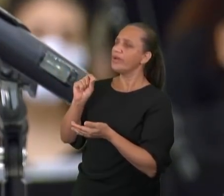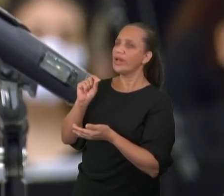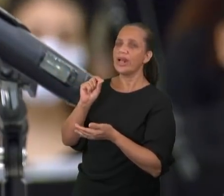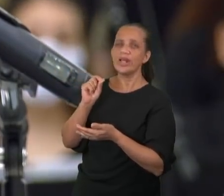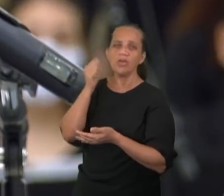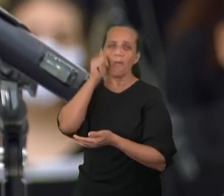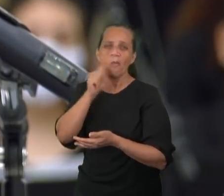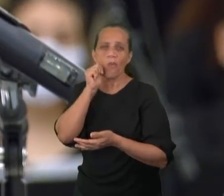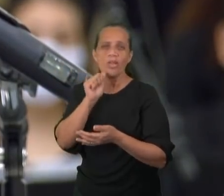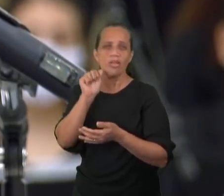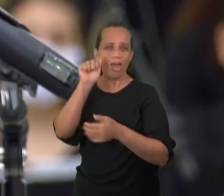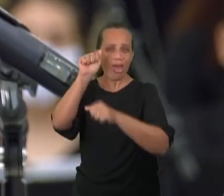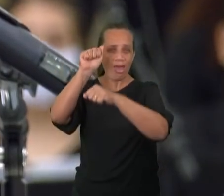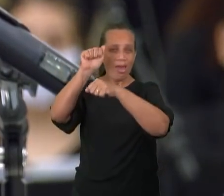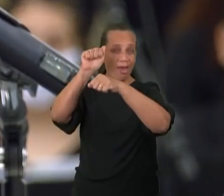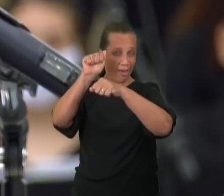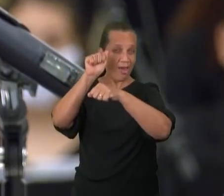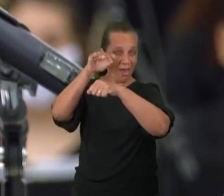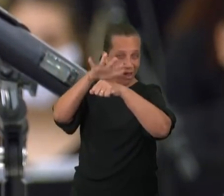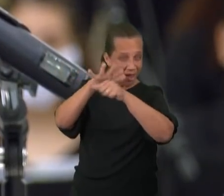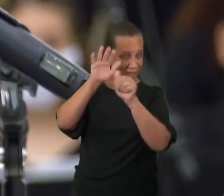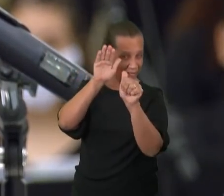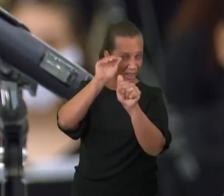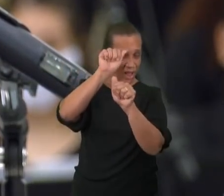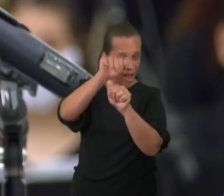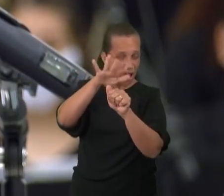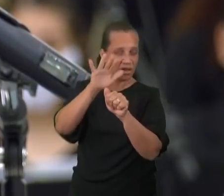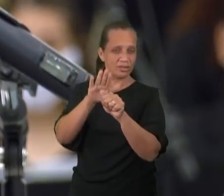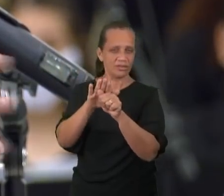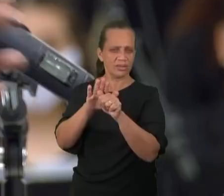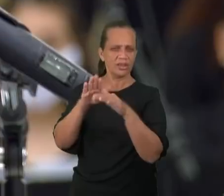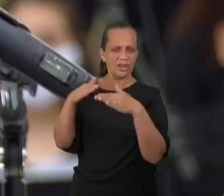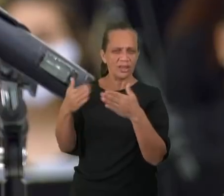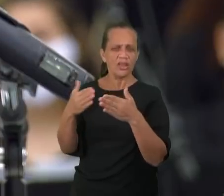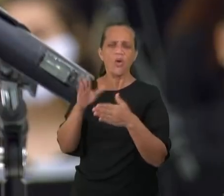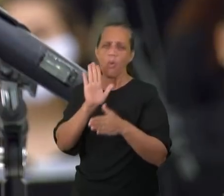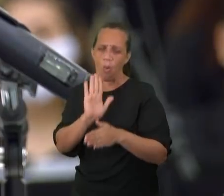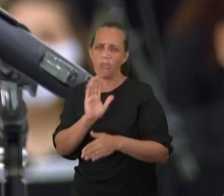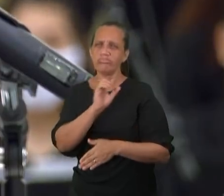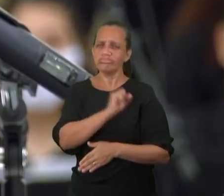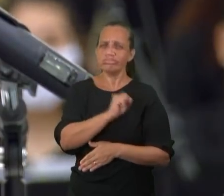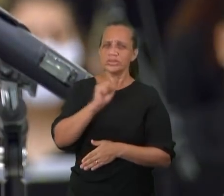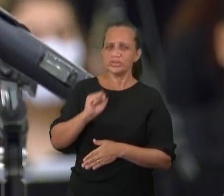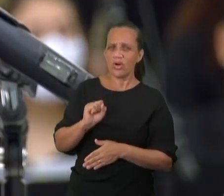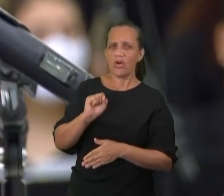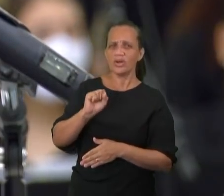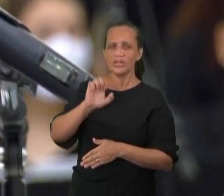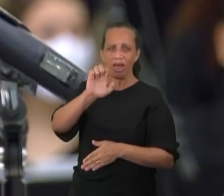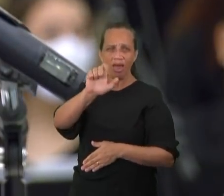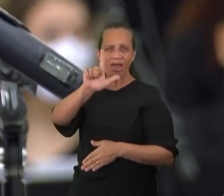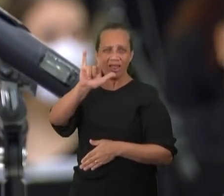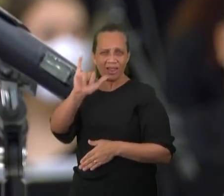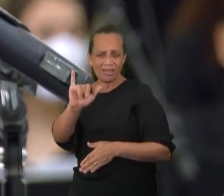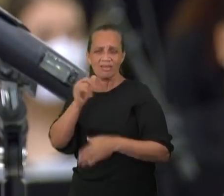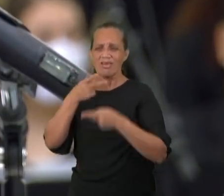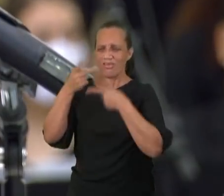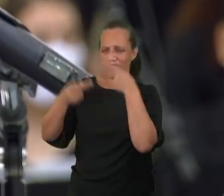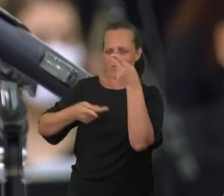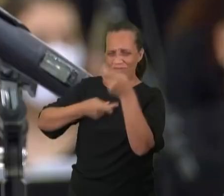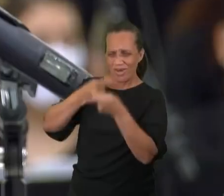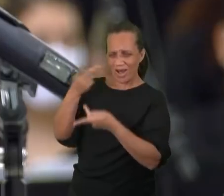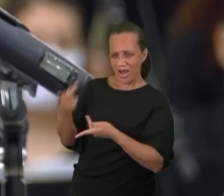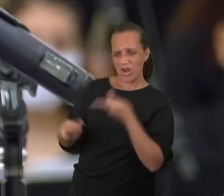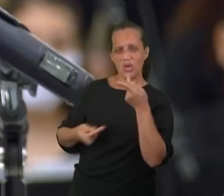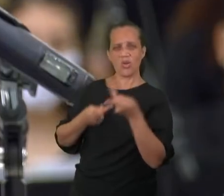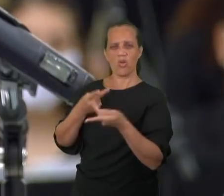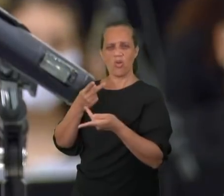O sumo sacerdote ali se viu equivocado ali, pensou, falou algo errado sobre ela e ela não saiu denunciando, dizendo